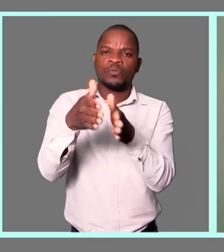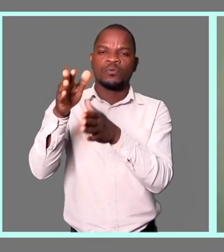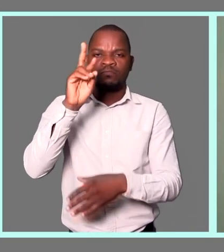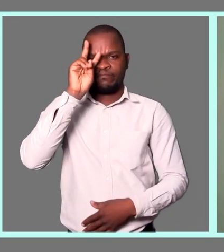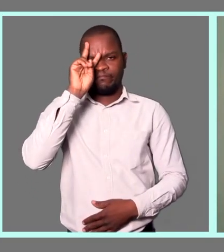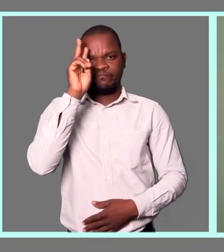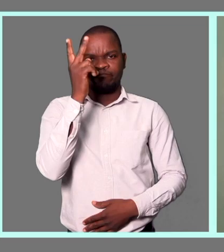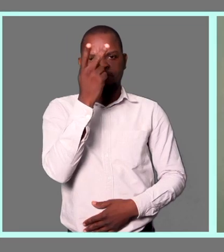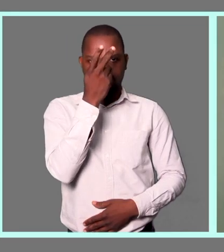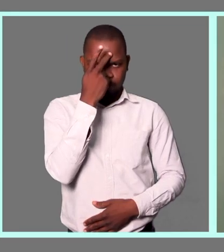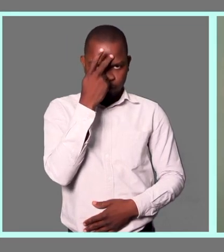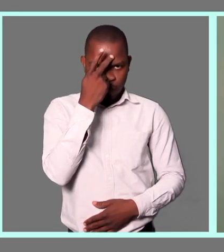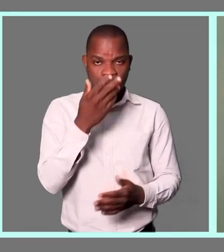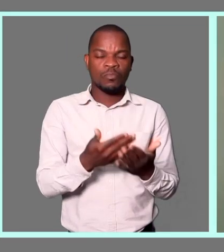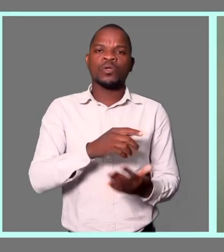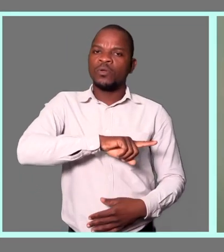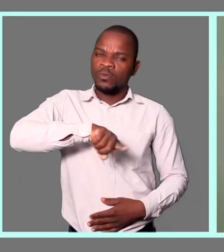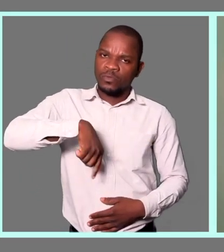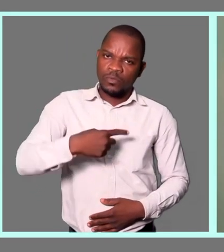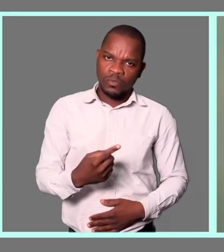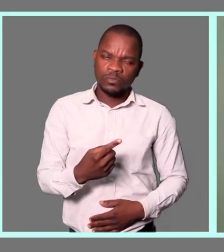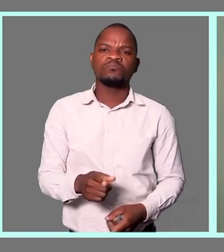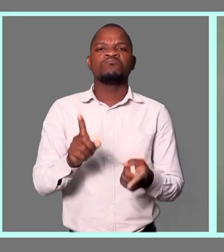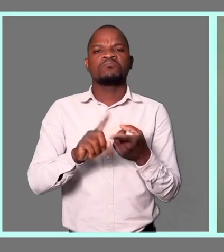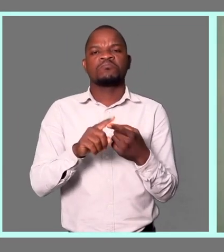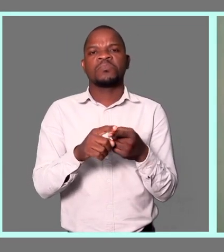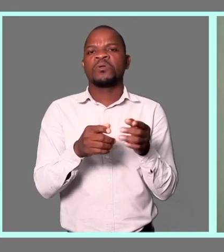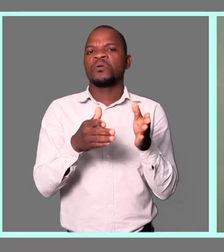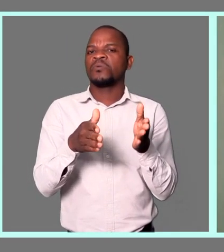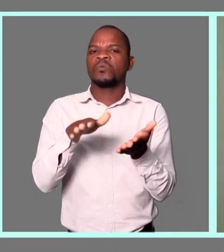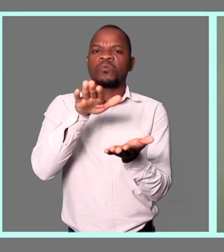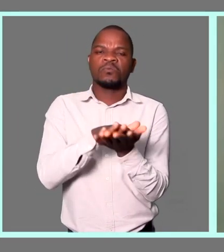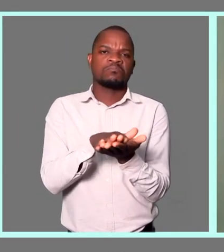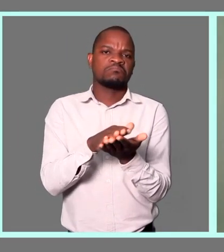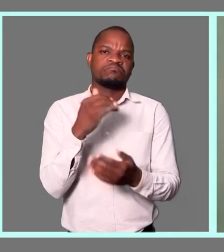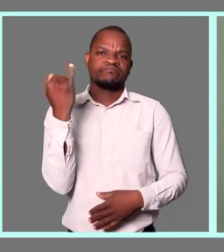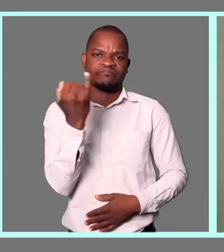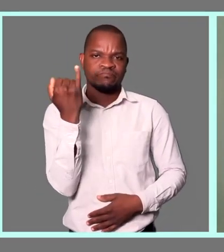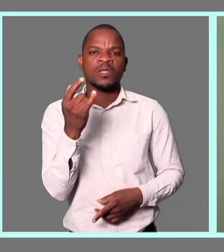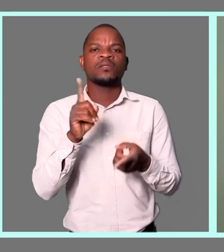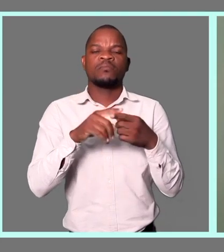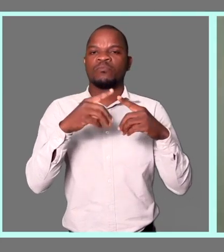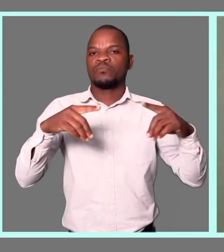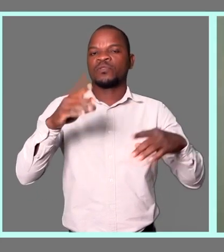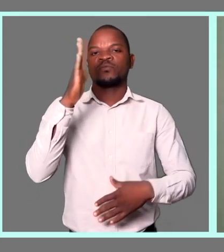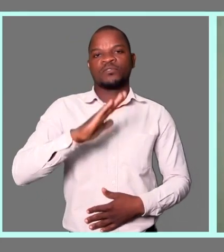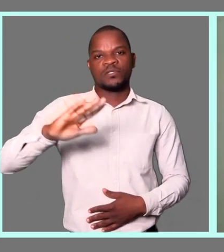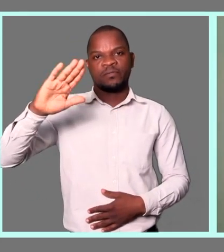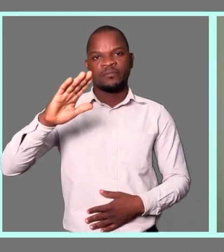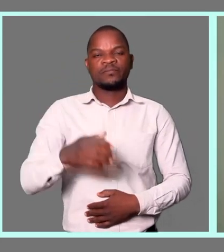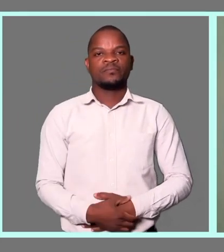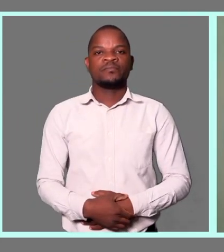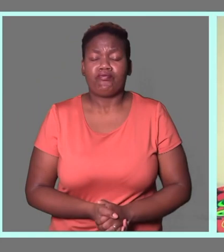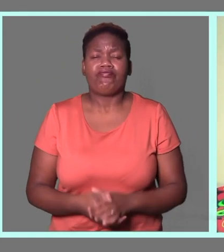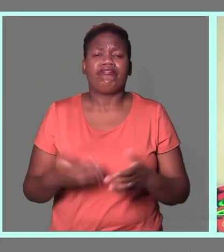razão, chamar a razão, tanto nós como pessoas, tanto as instituições e ao